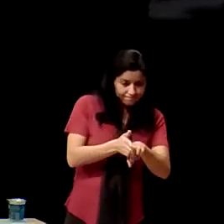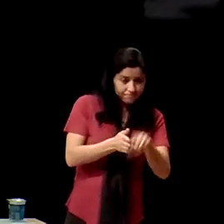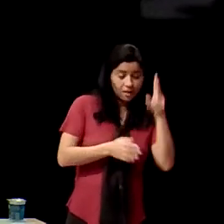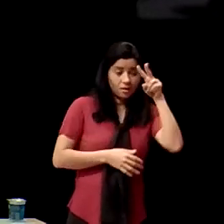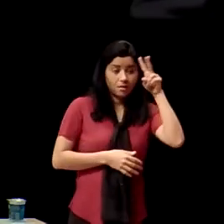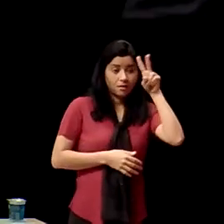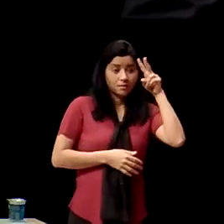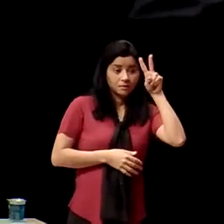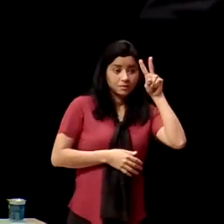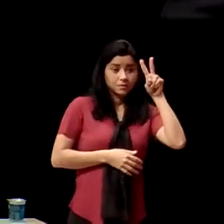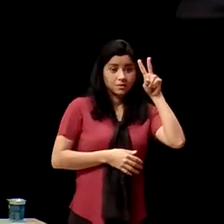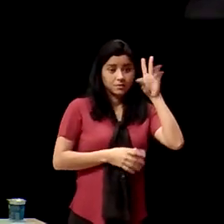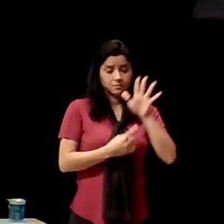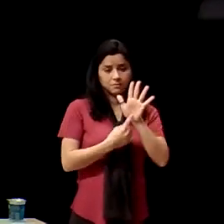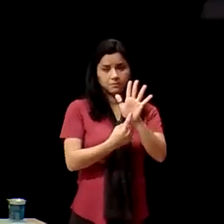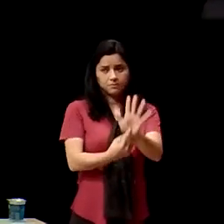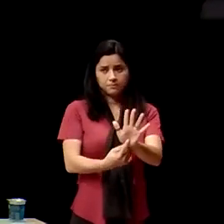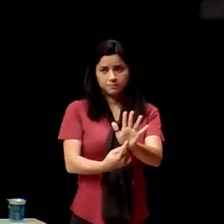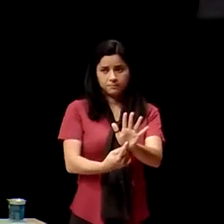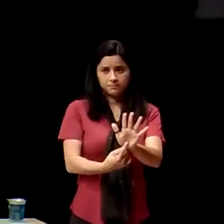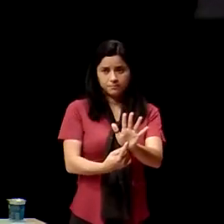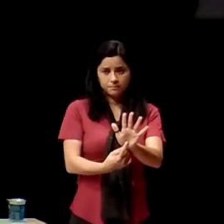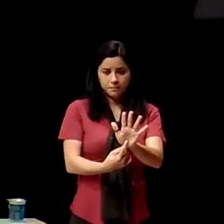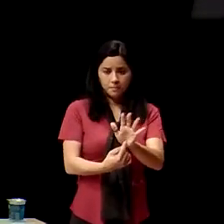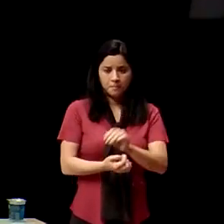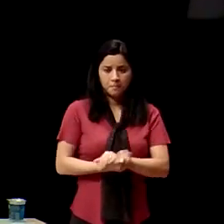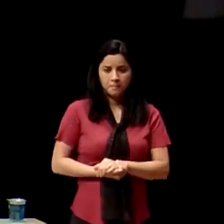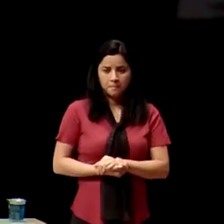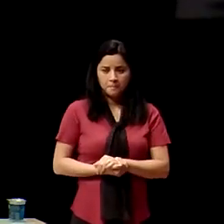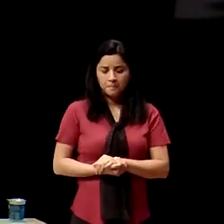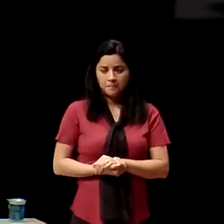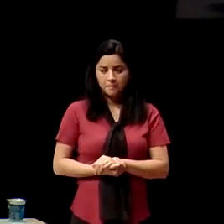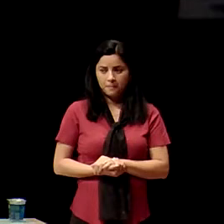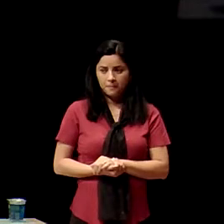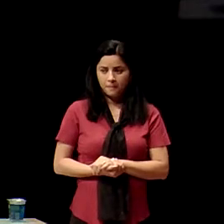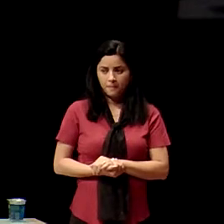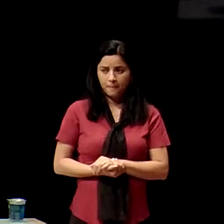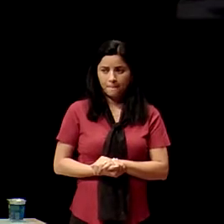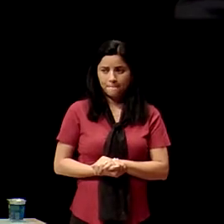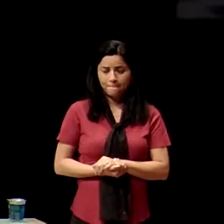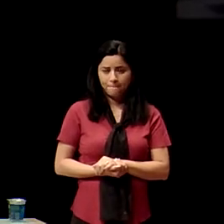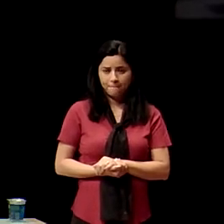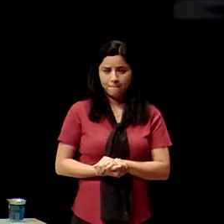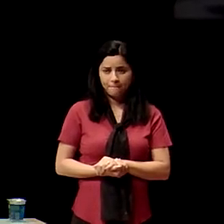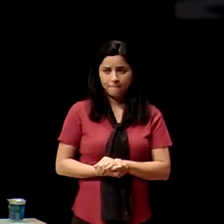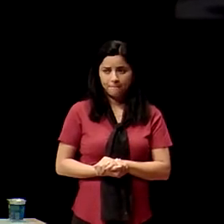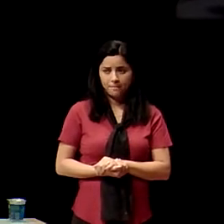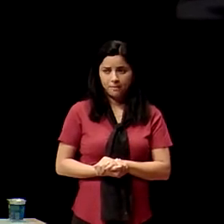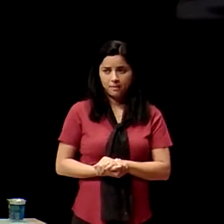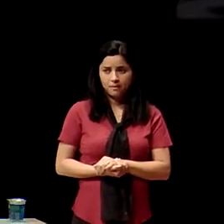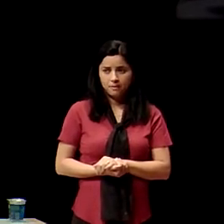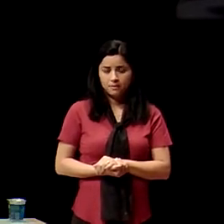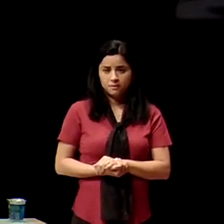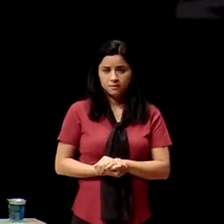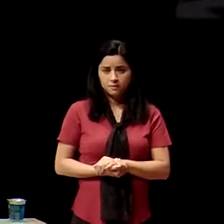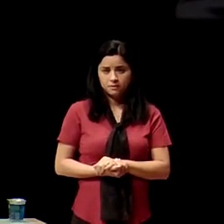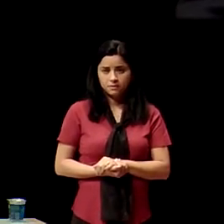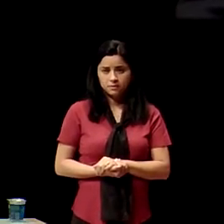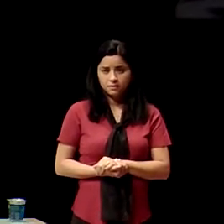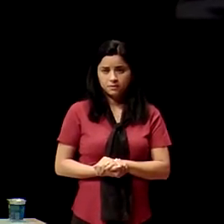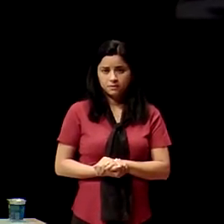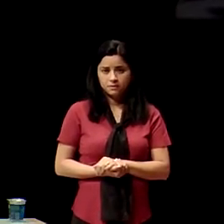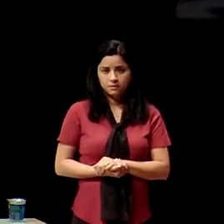ela mostra, reveals that the theoretical understanding of the nature of